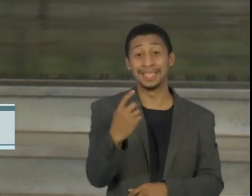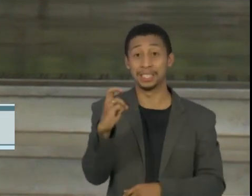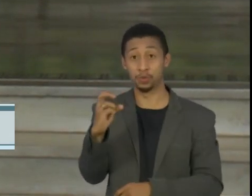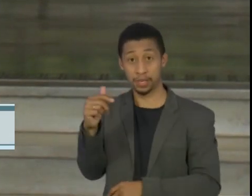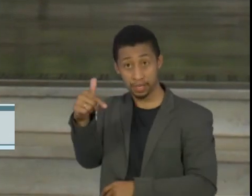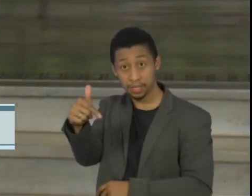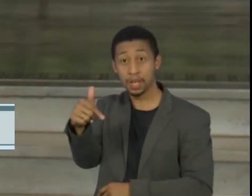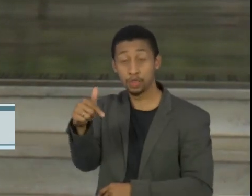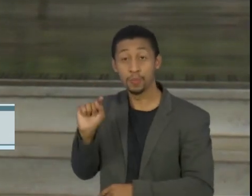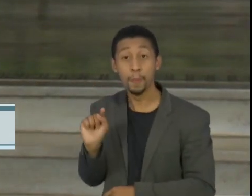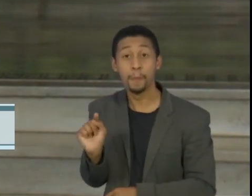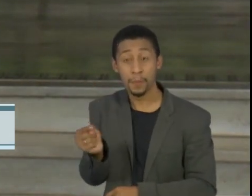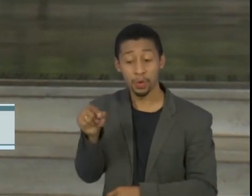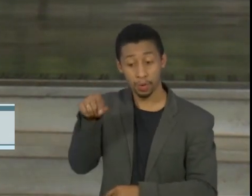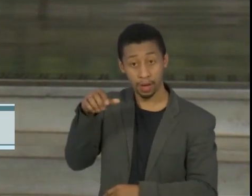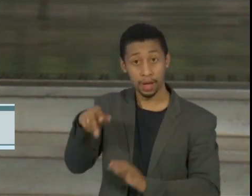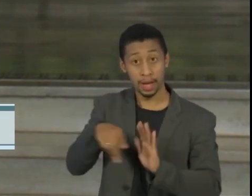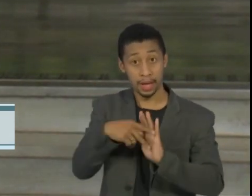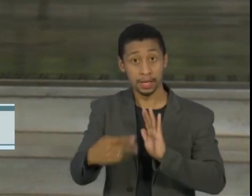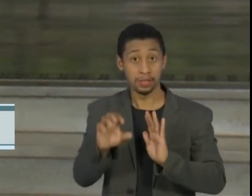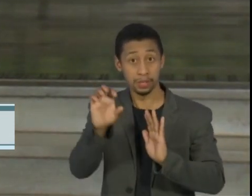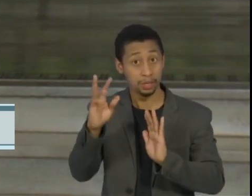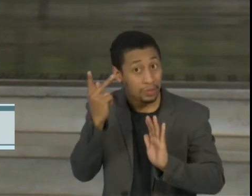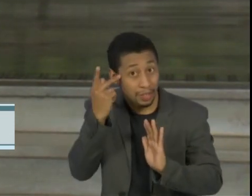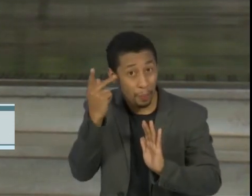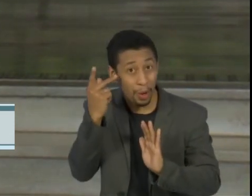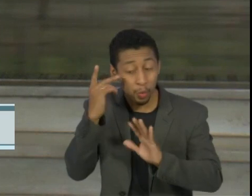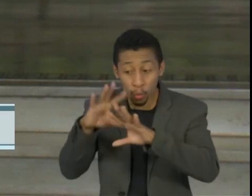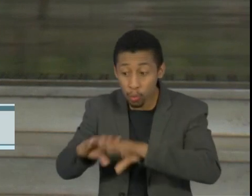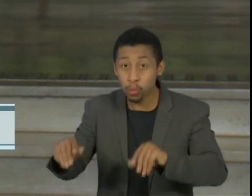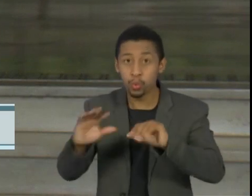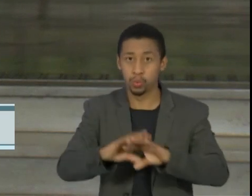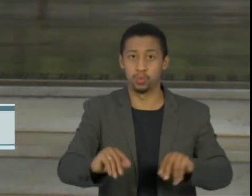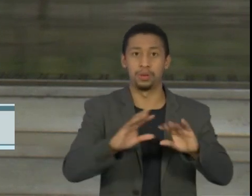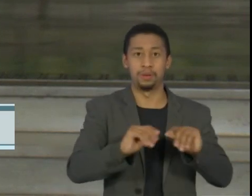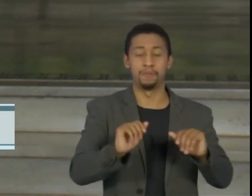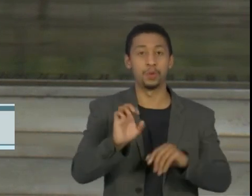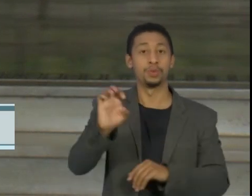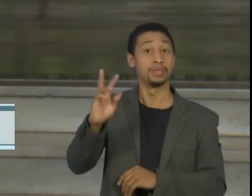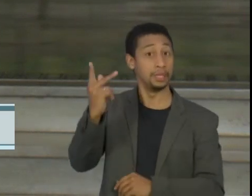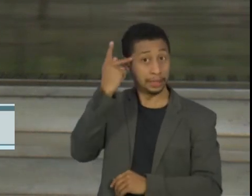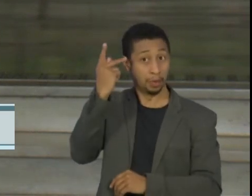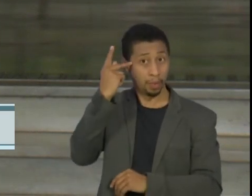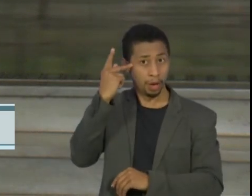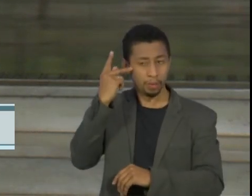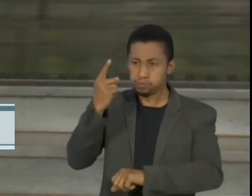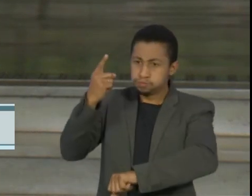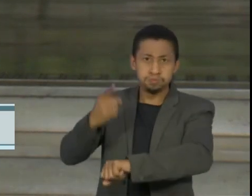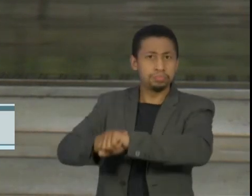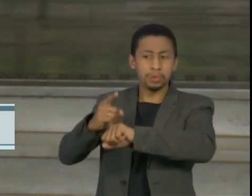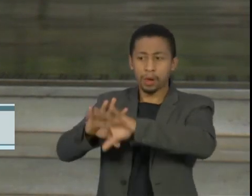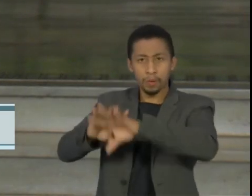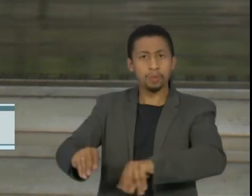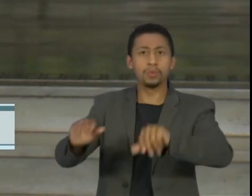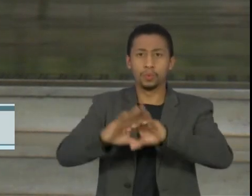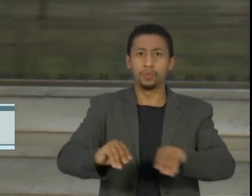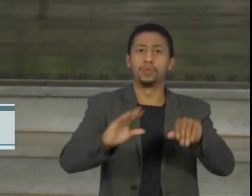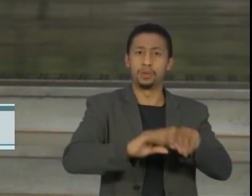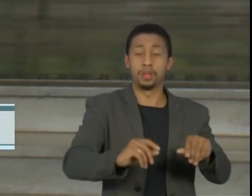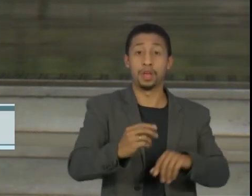no estado de São Paulo. É o estado do país com o maior número de clientes recuperados. 20%